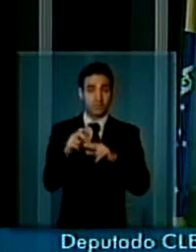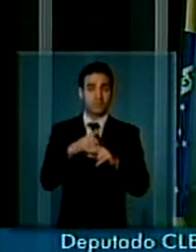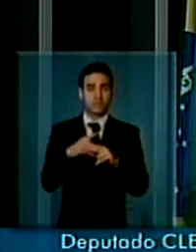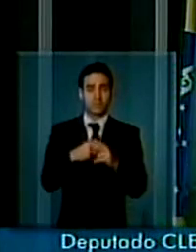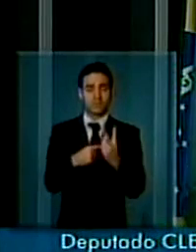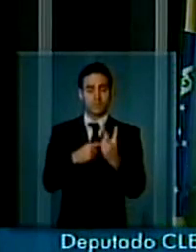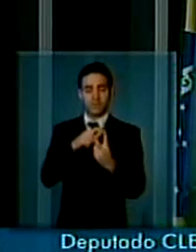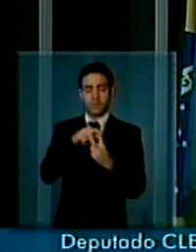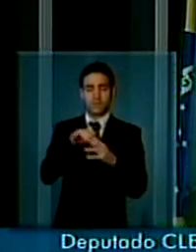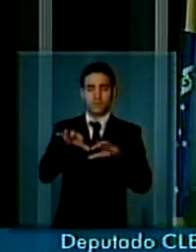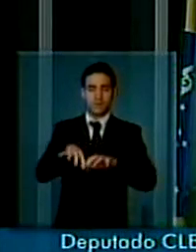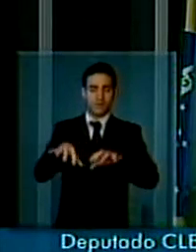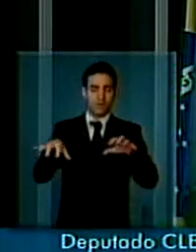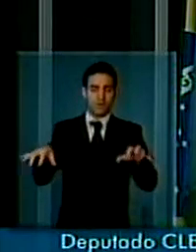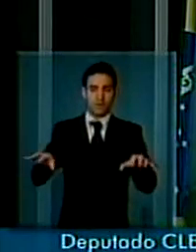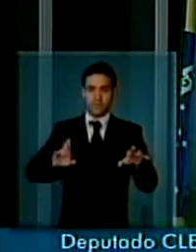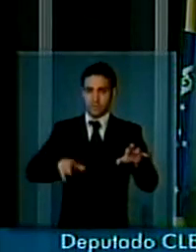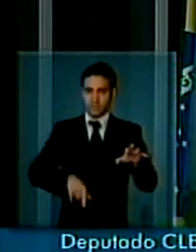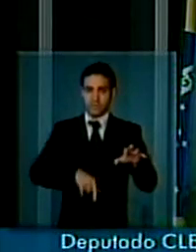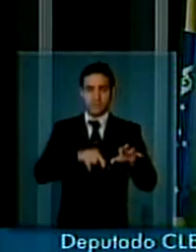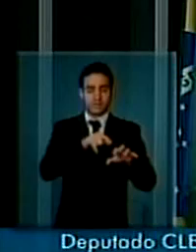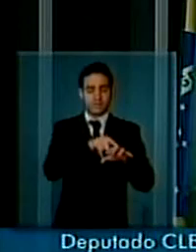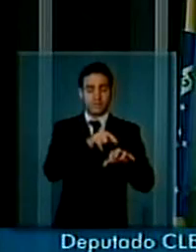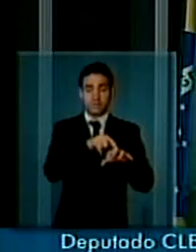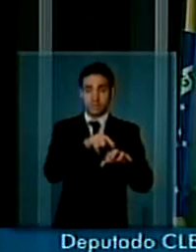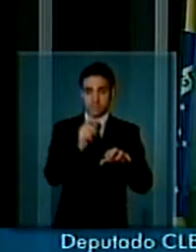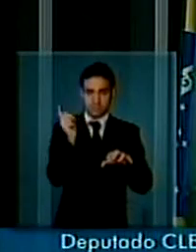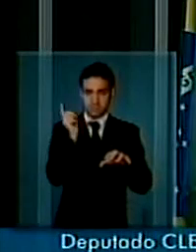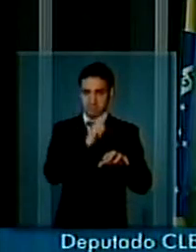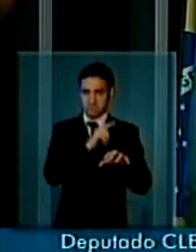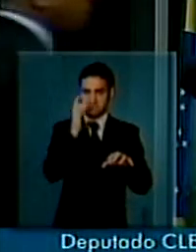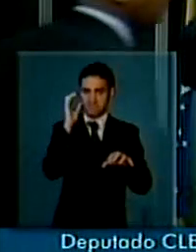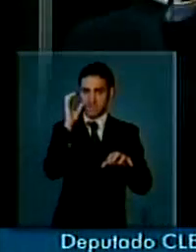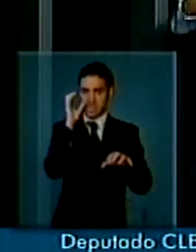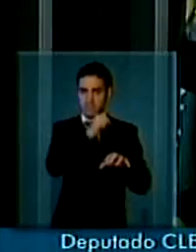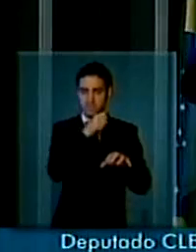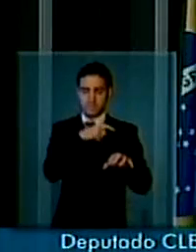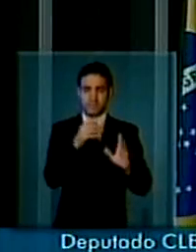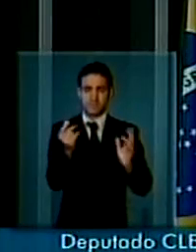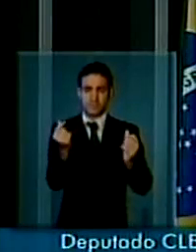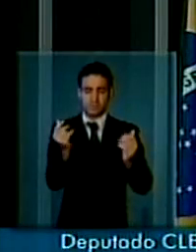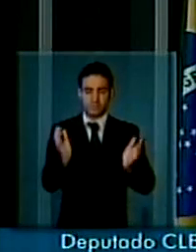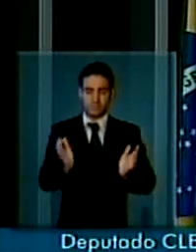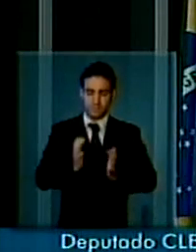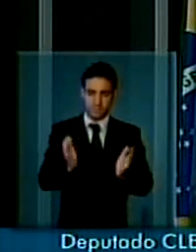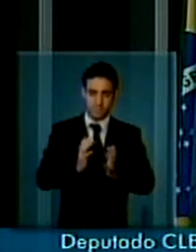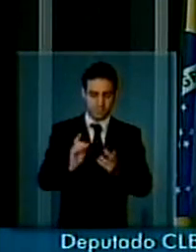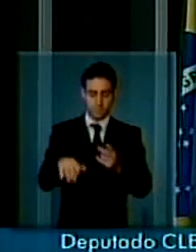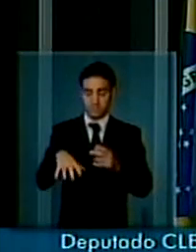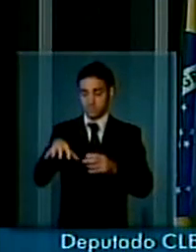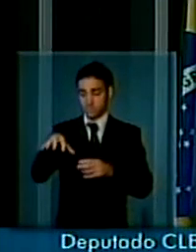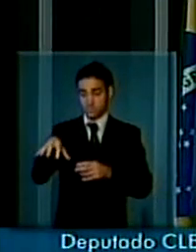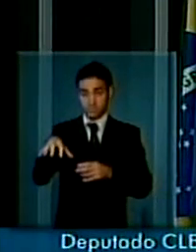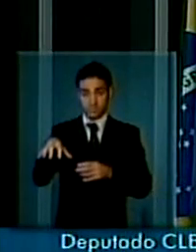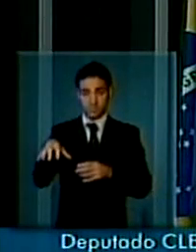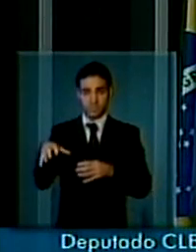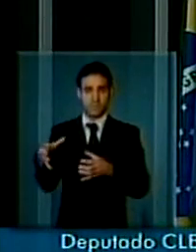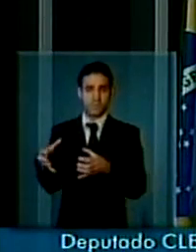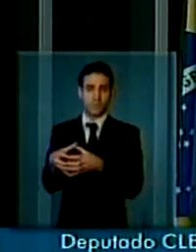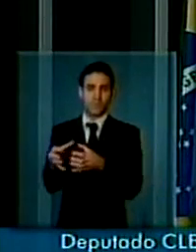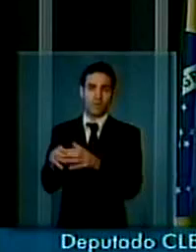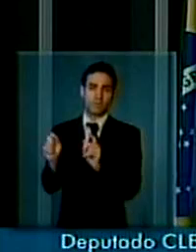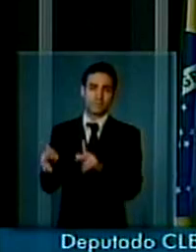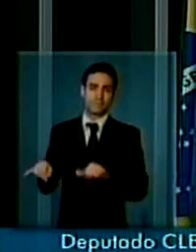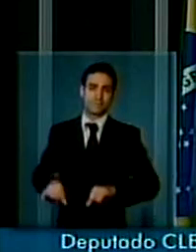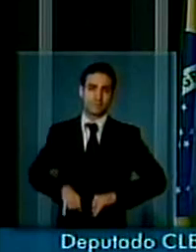classes distintas no país. Uma que se enriquece assim de forma acelerada e uma que vem sendo achatada, os aposentados.